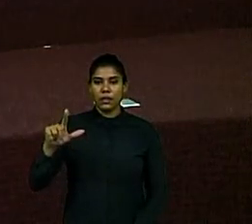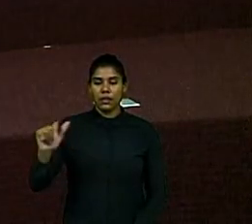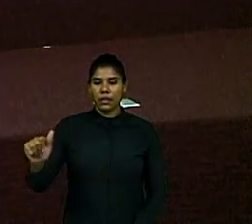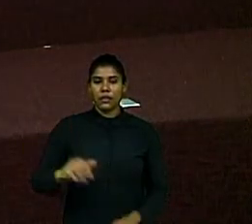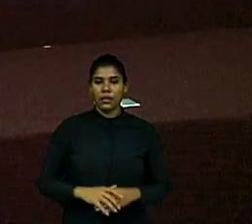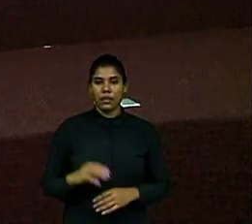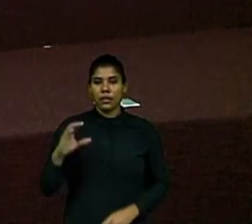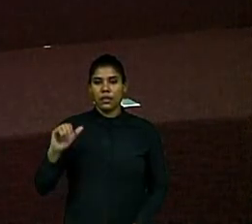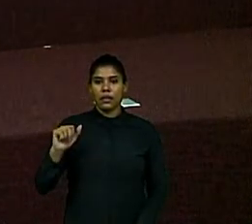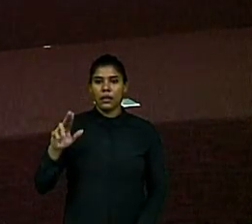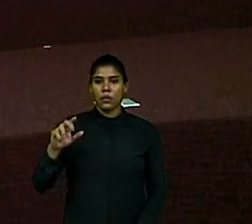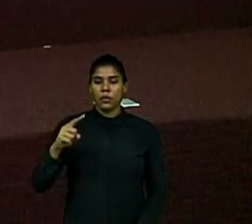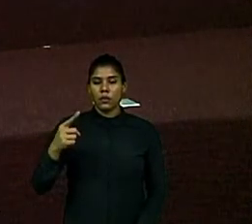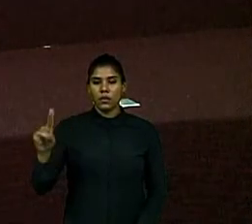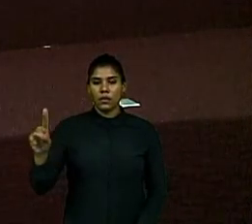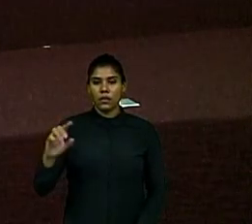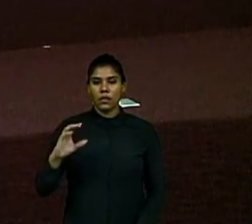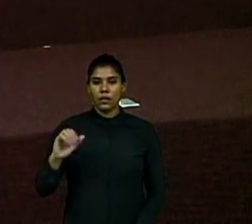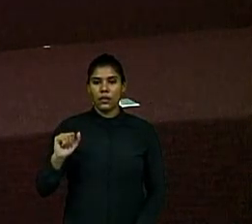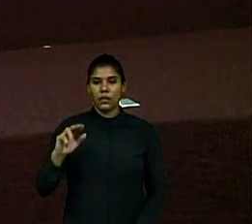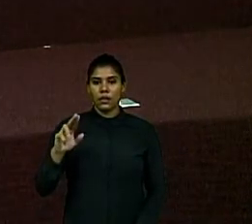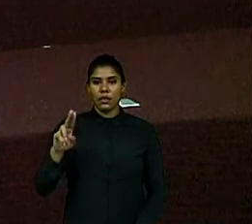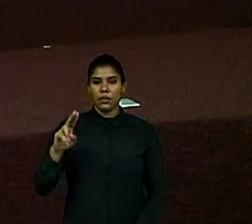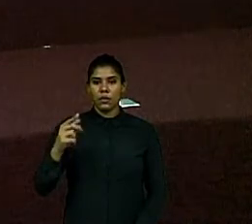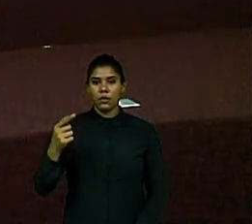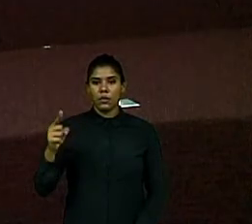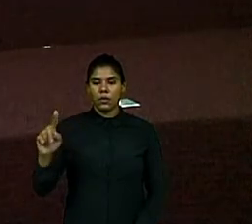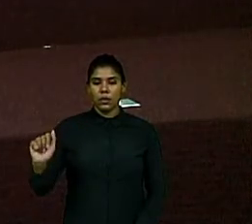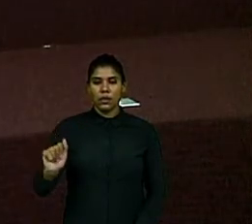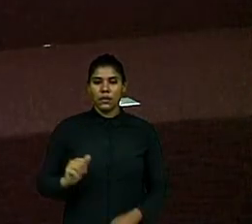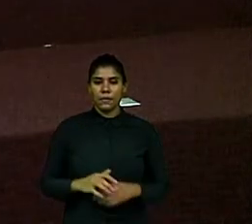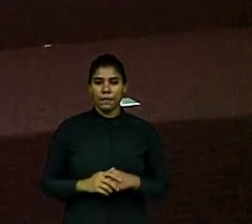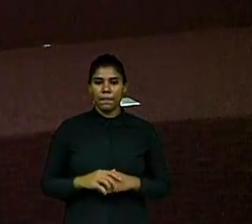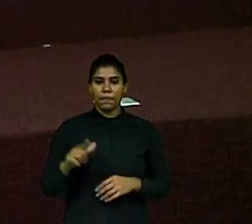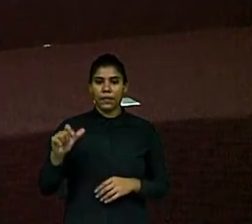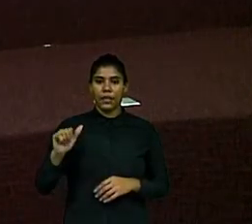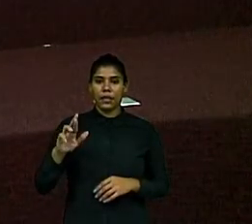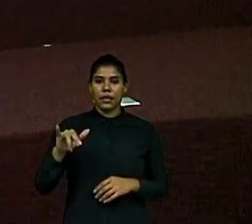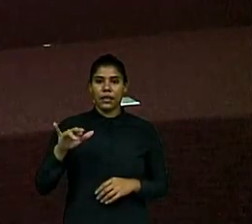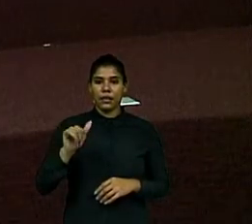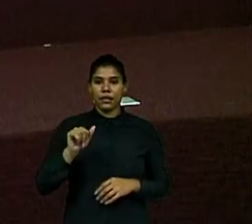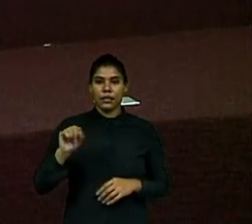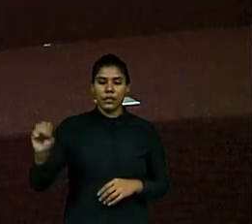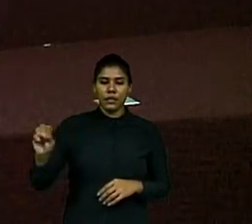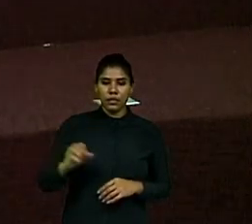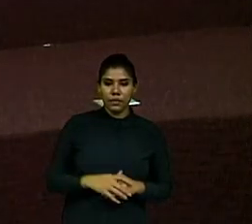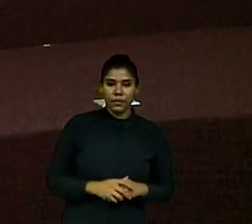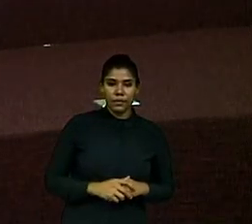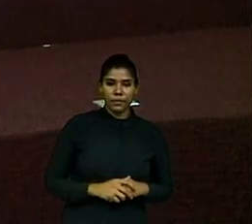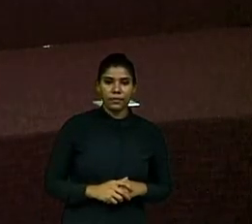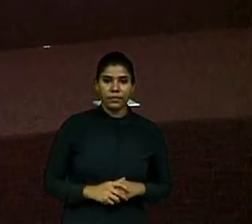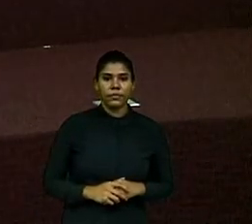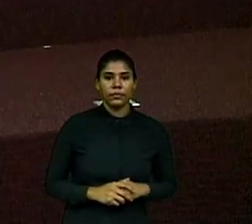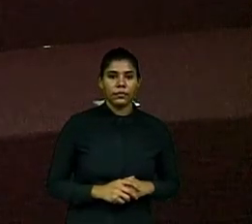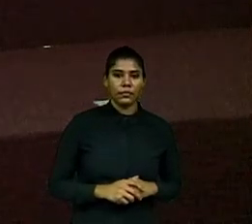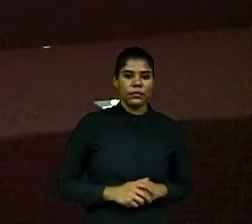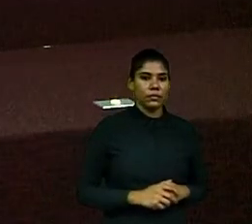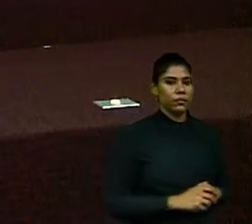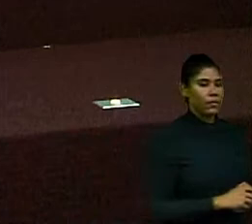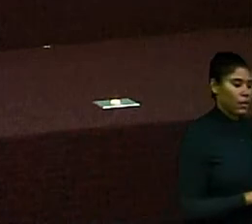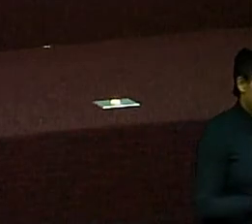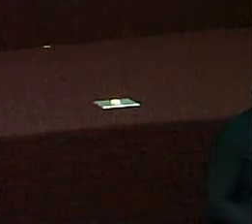Pereira de Araújo Larissa dos Santos Rebouças Luís Eduardo Rosa